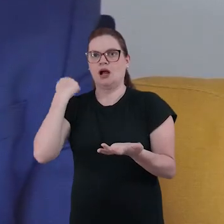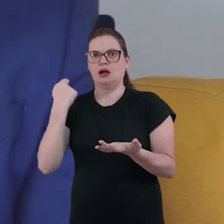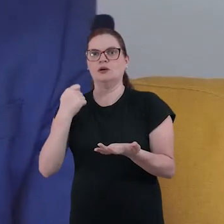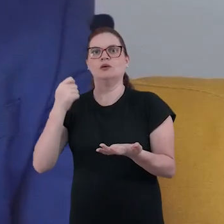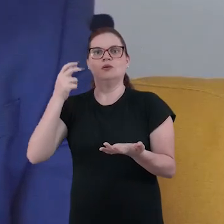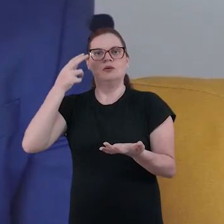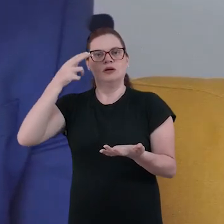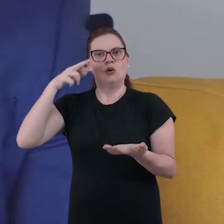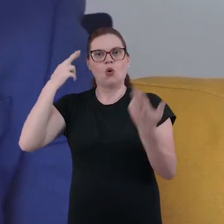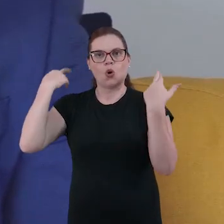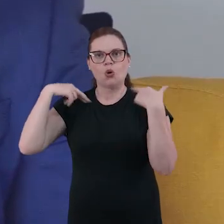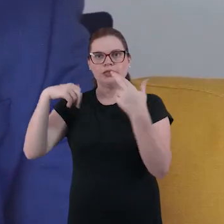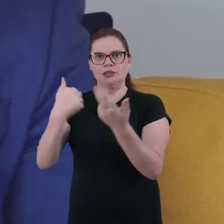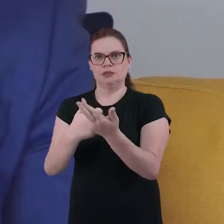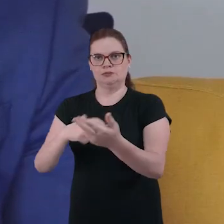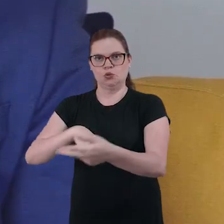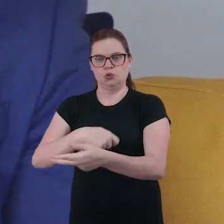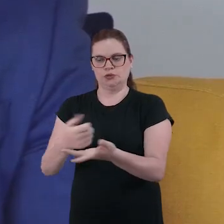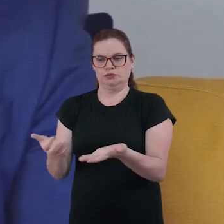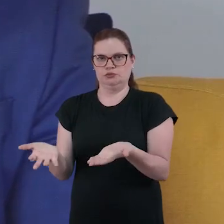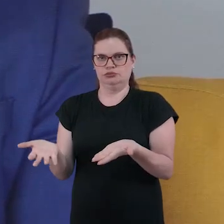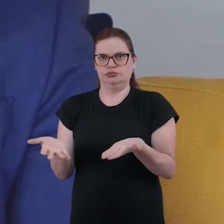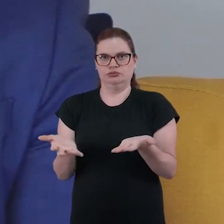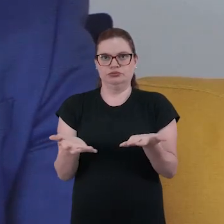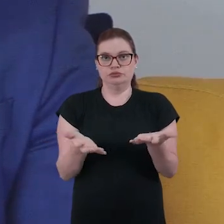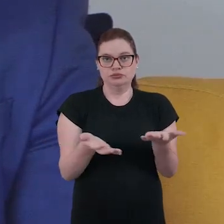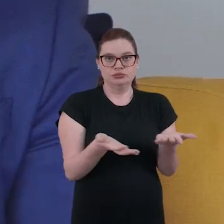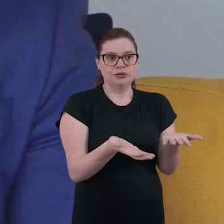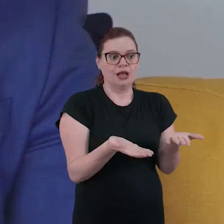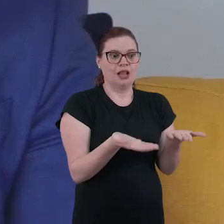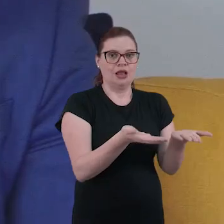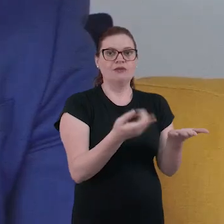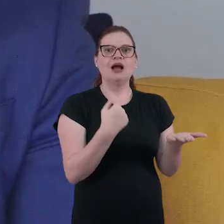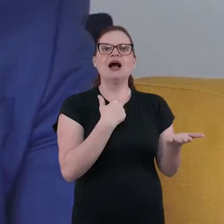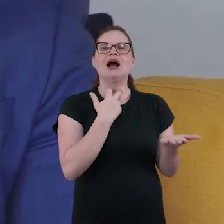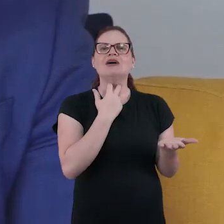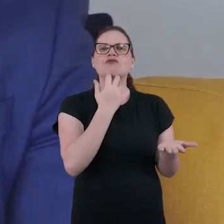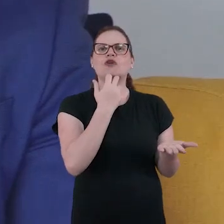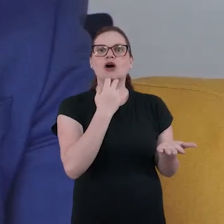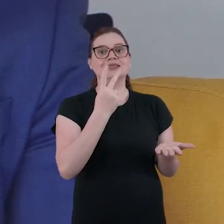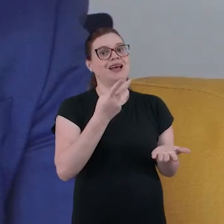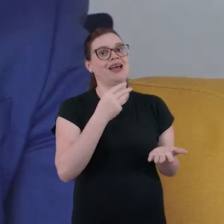o pai, ele pergunta naquele diálogo, ele fala